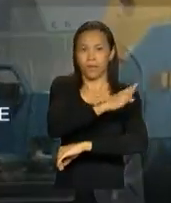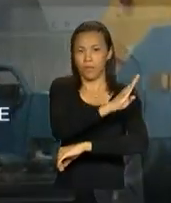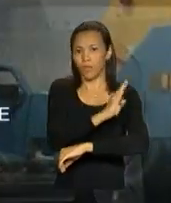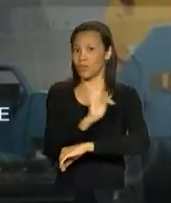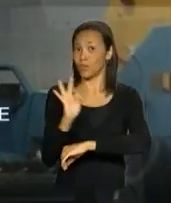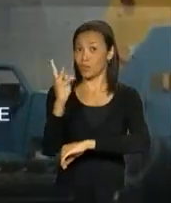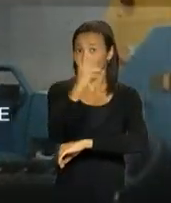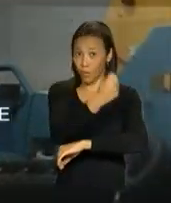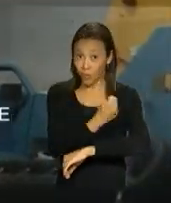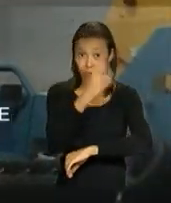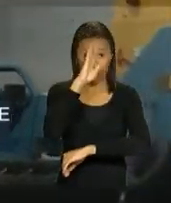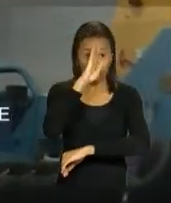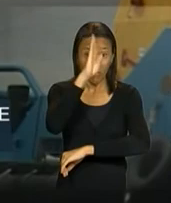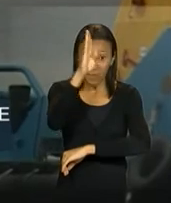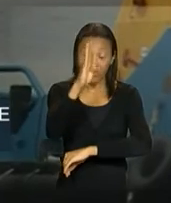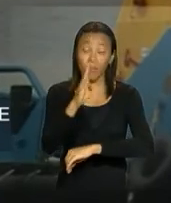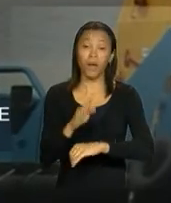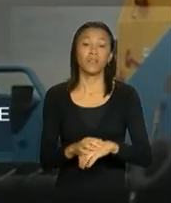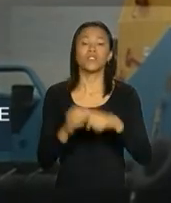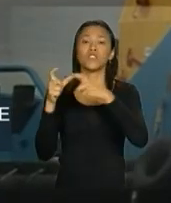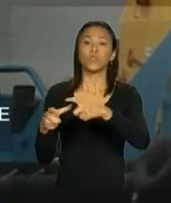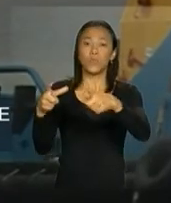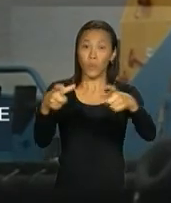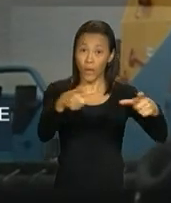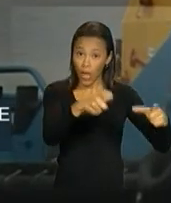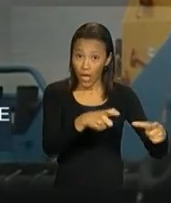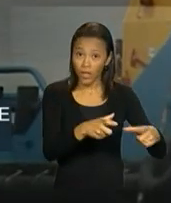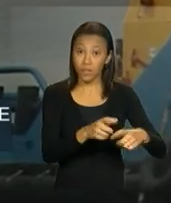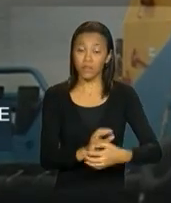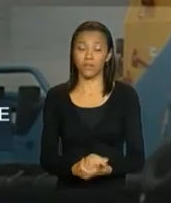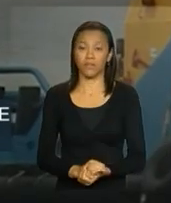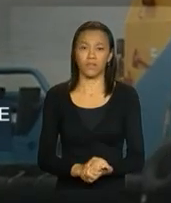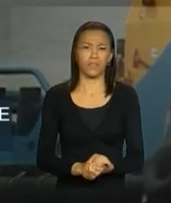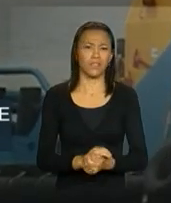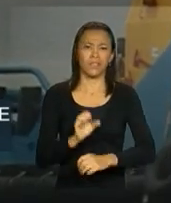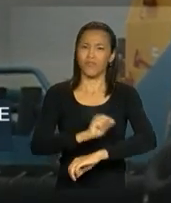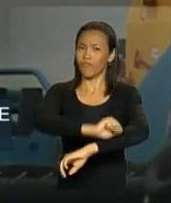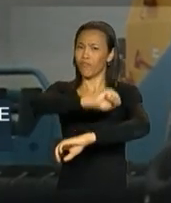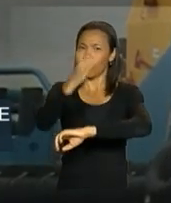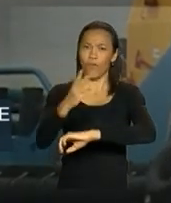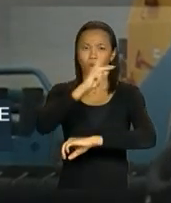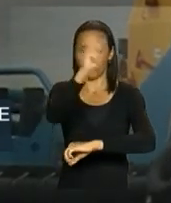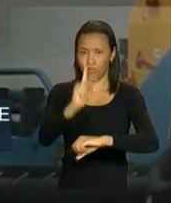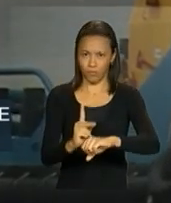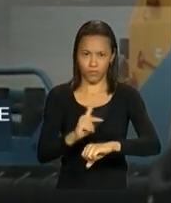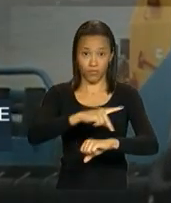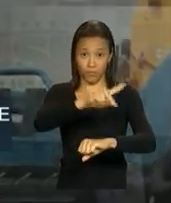o e todos os principais locais Portuários internacionais